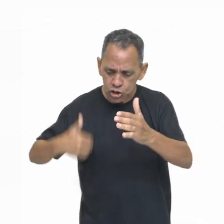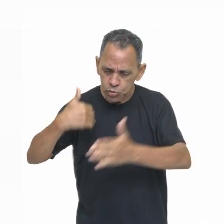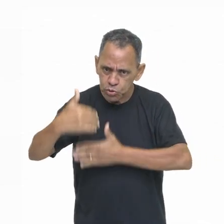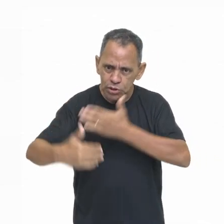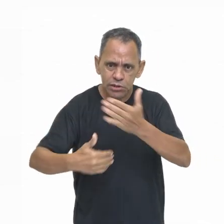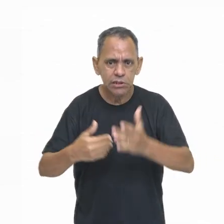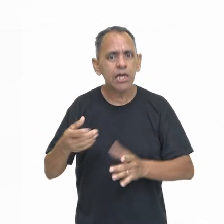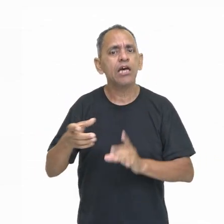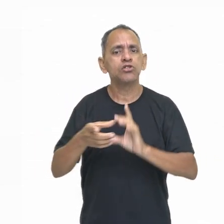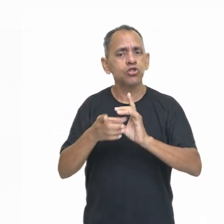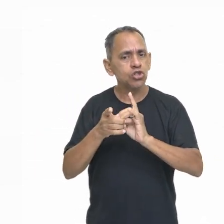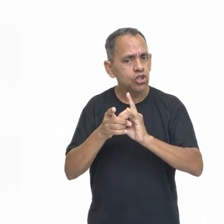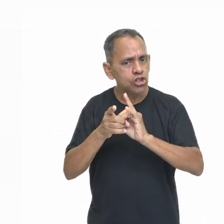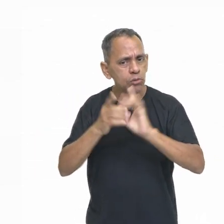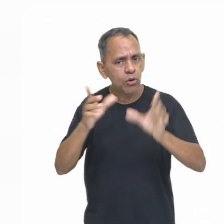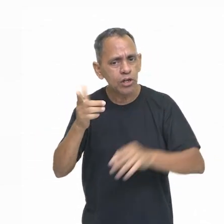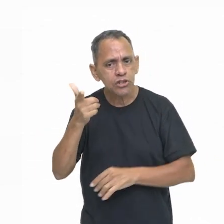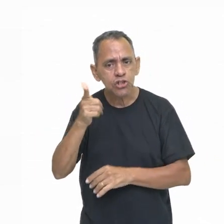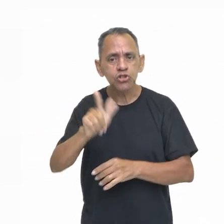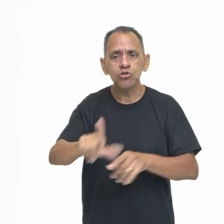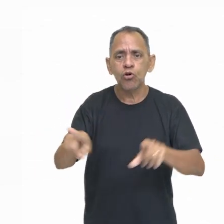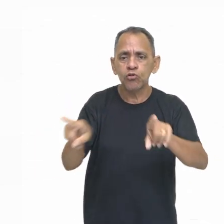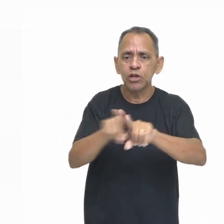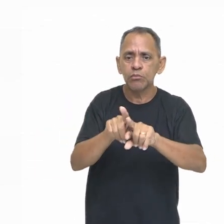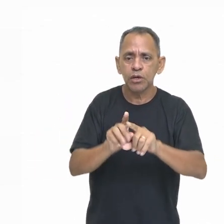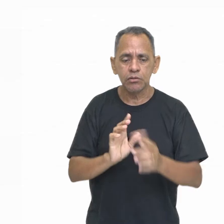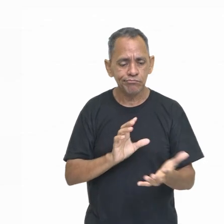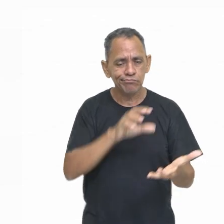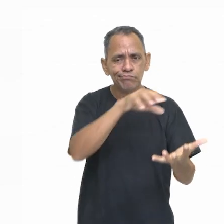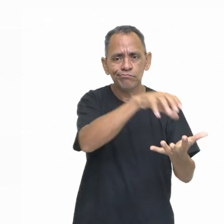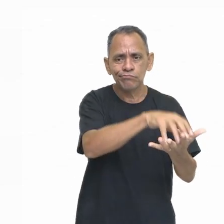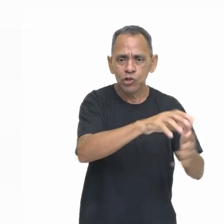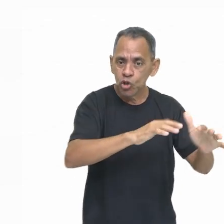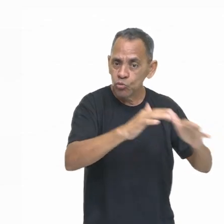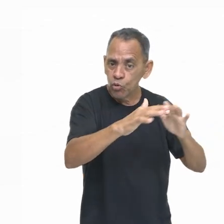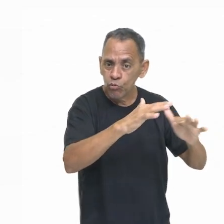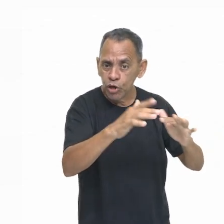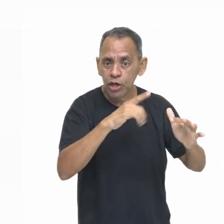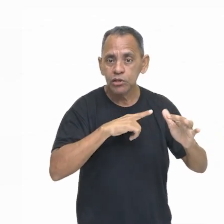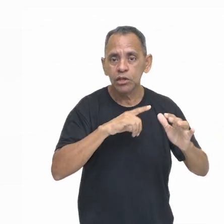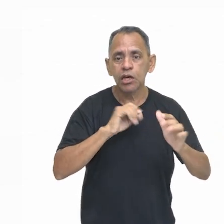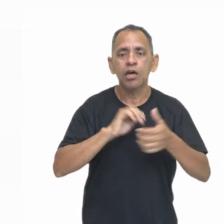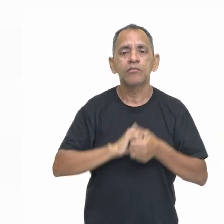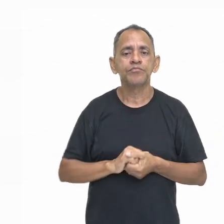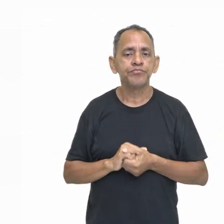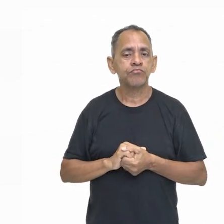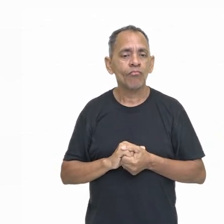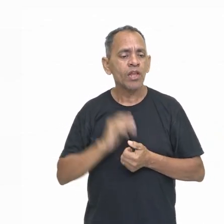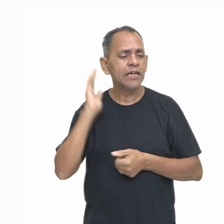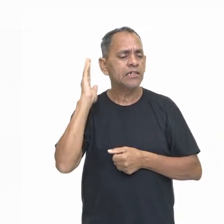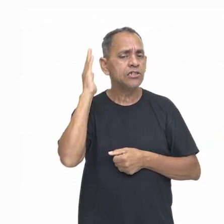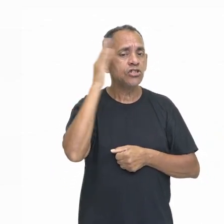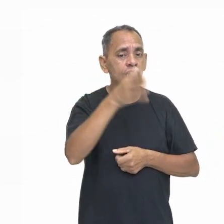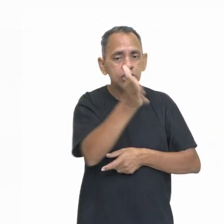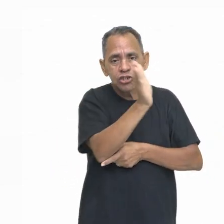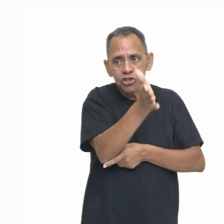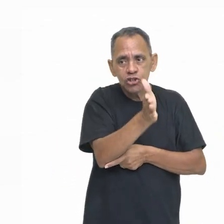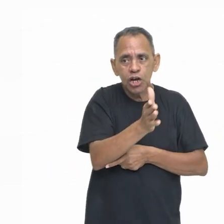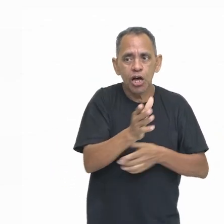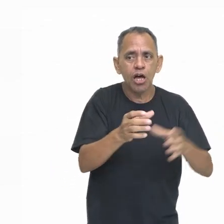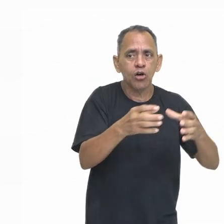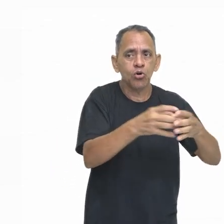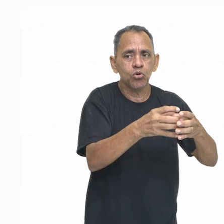no Brasil, né? E um desses movimentos foi justamente o quê? As diretas já, que foi um marco, né,